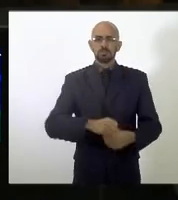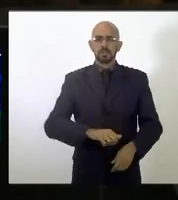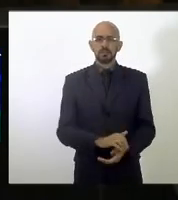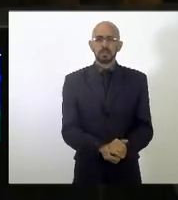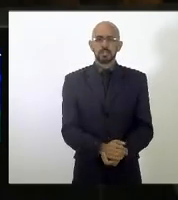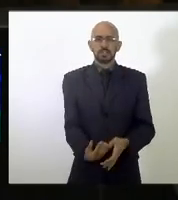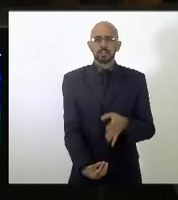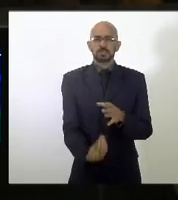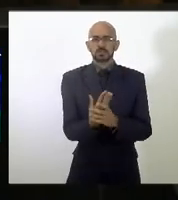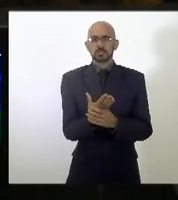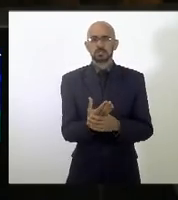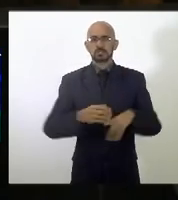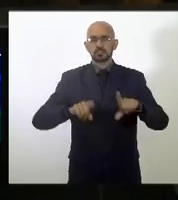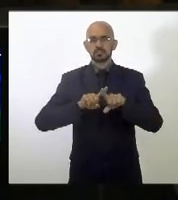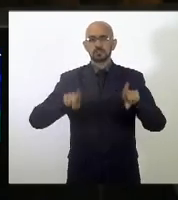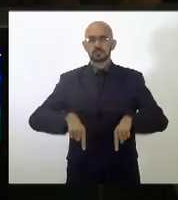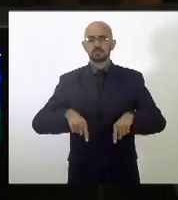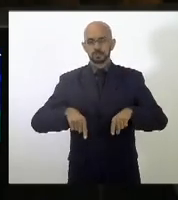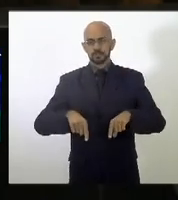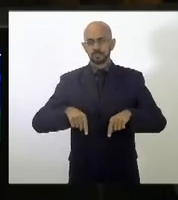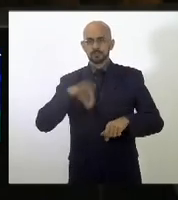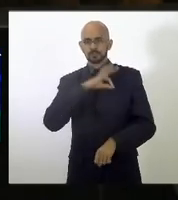emprego, quem gera renda.